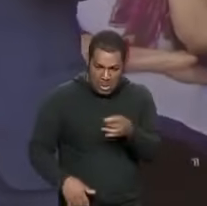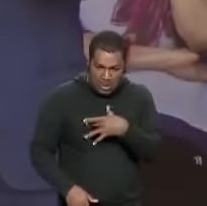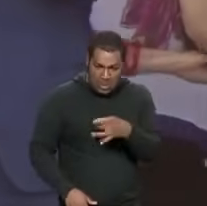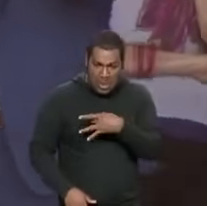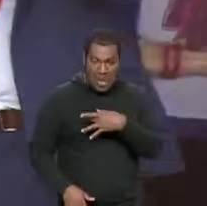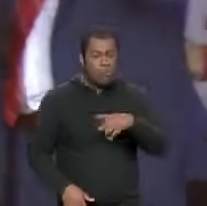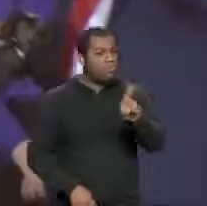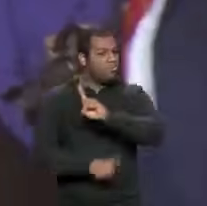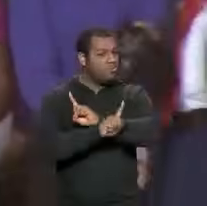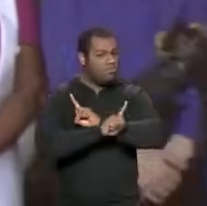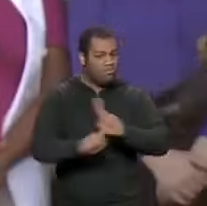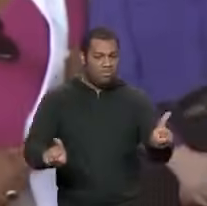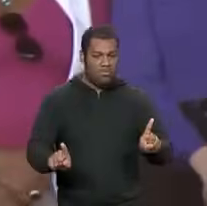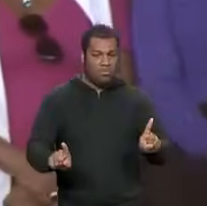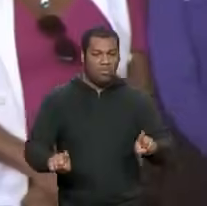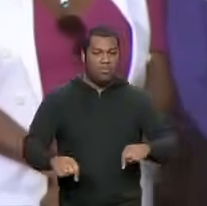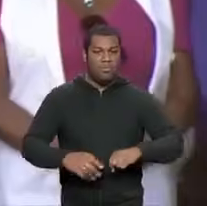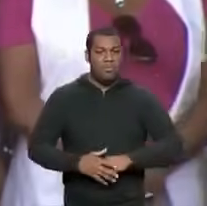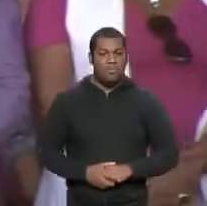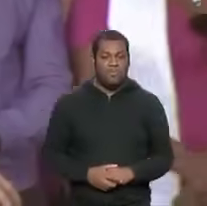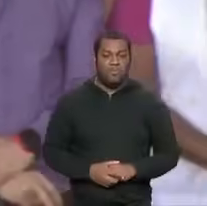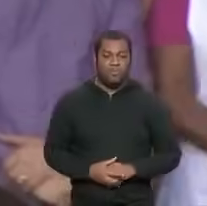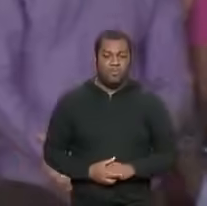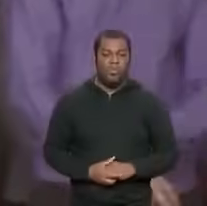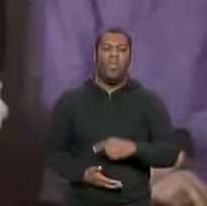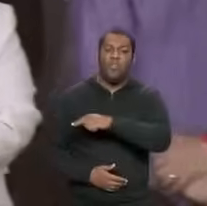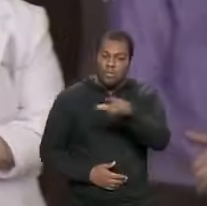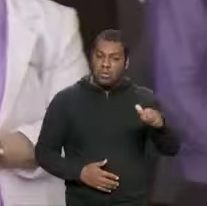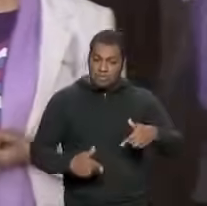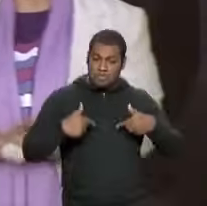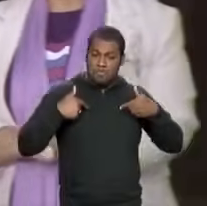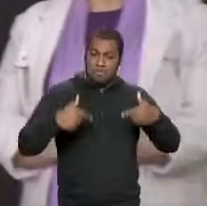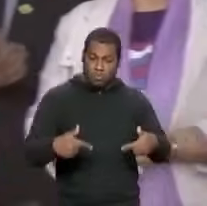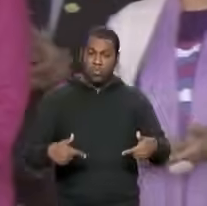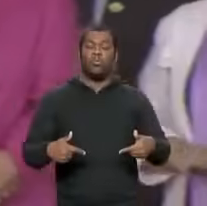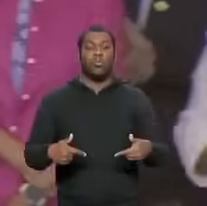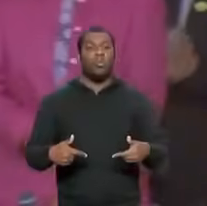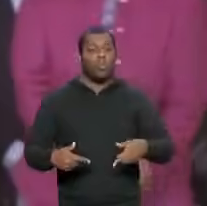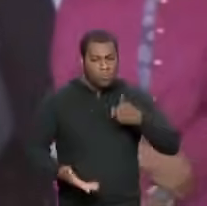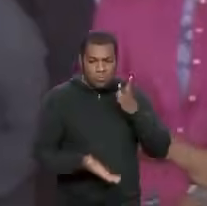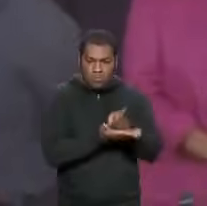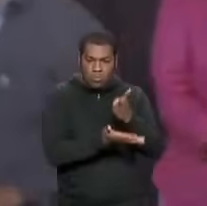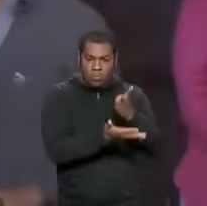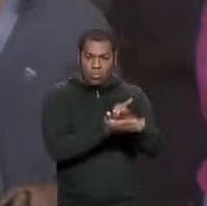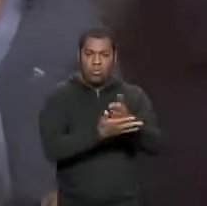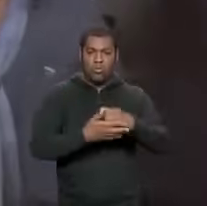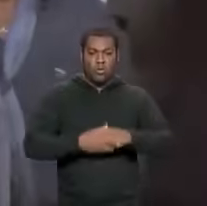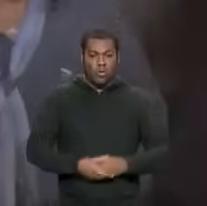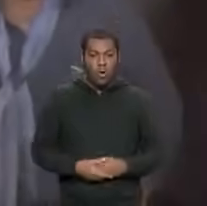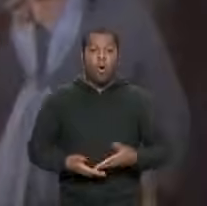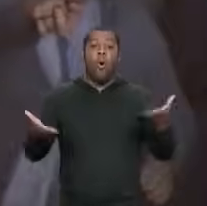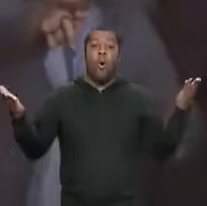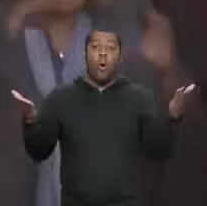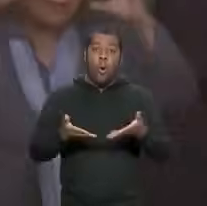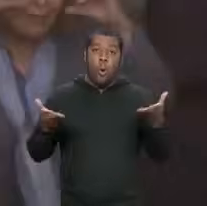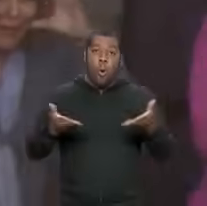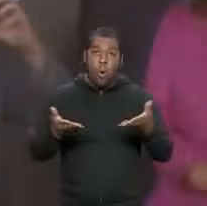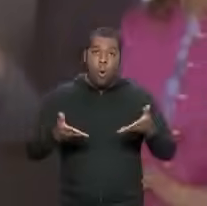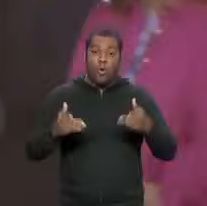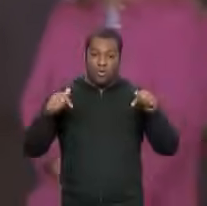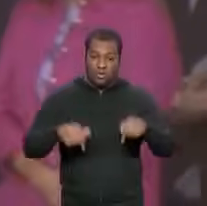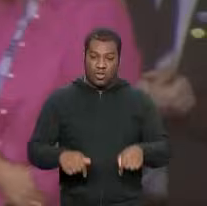não tenho medo de reivindicar pode reivindicar porque nós estamos aqui para atender